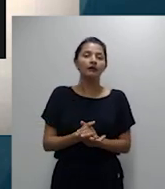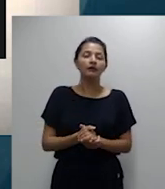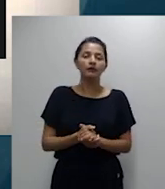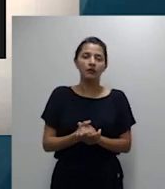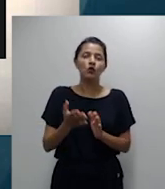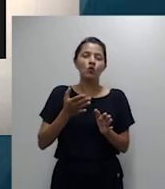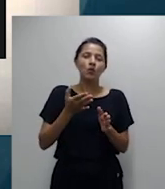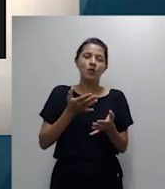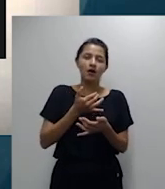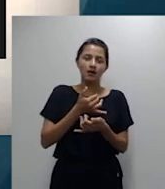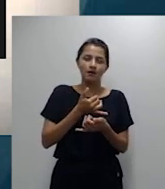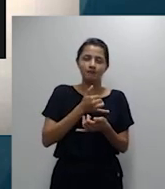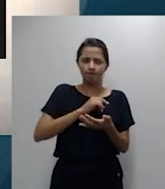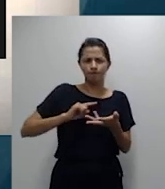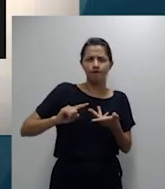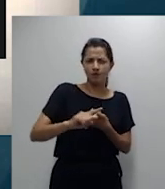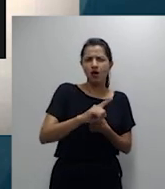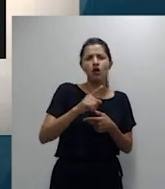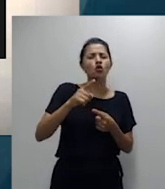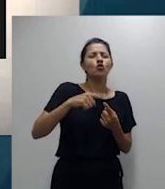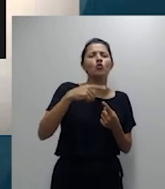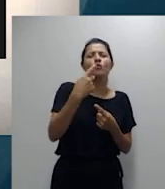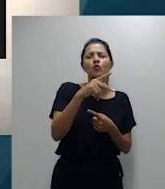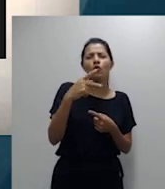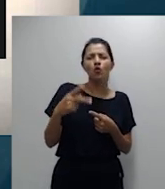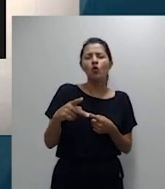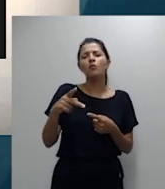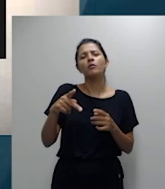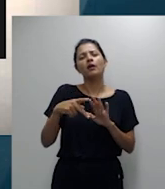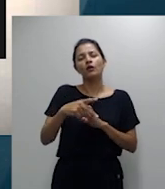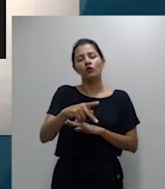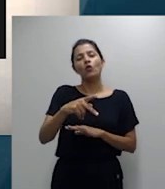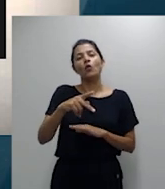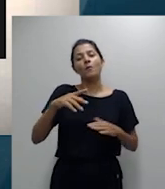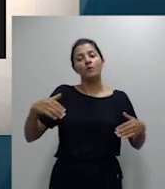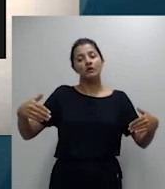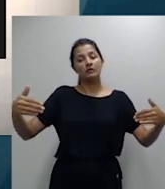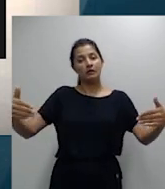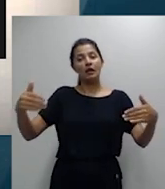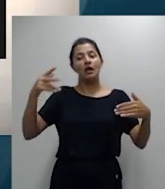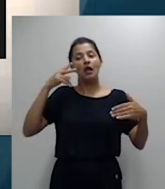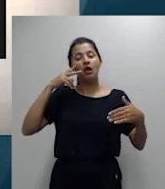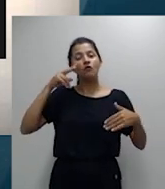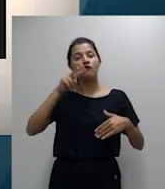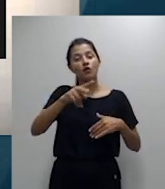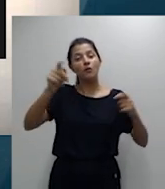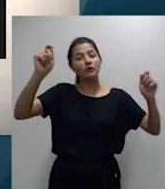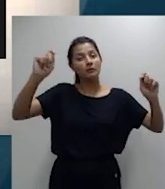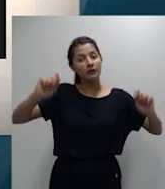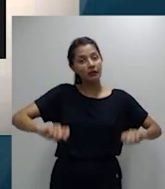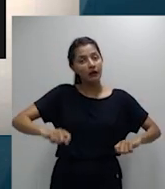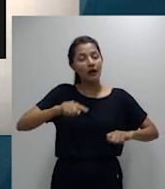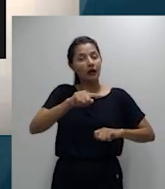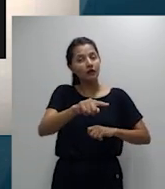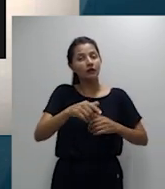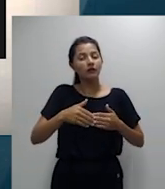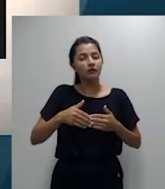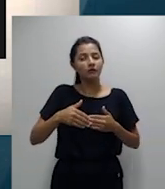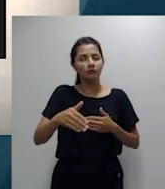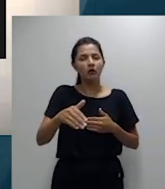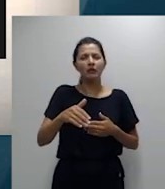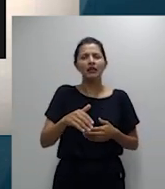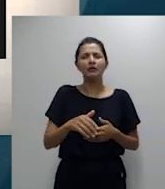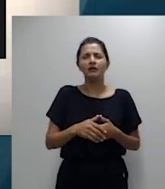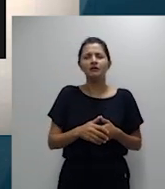linha adversa portanto do parecer ministerial que entendia pela possibilidade de a partir da mesma questão